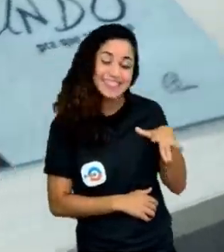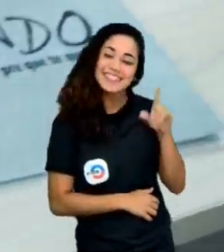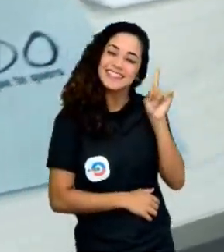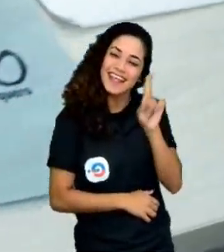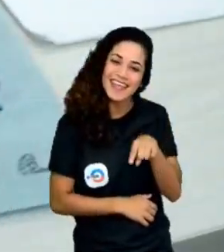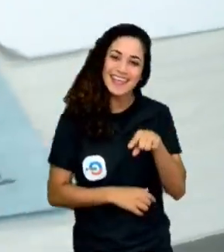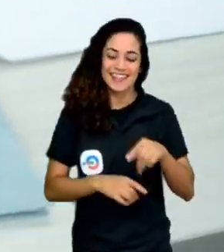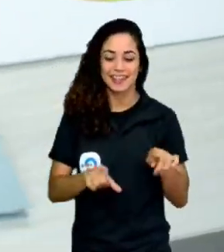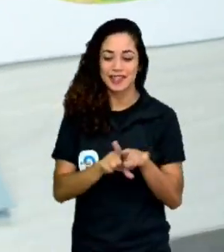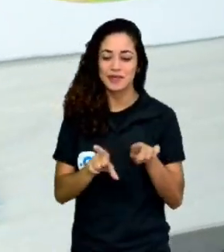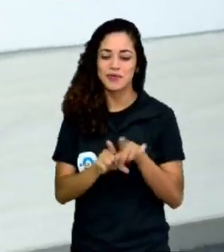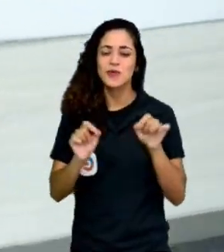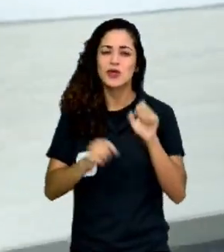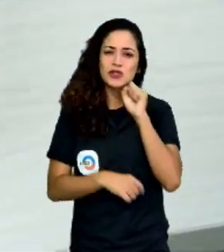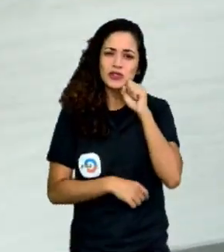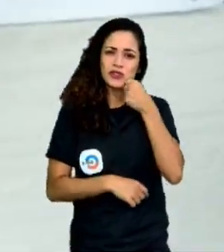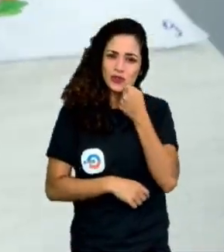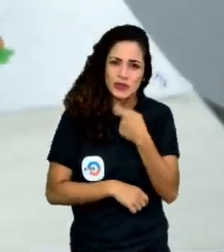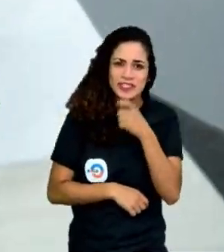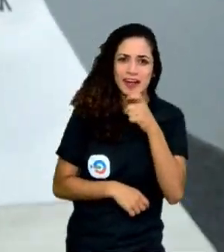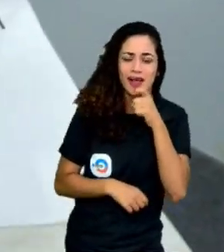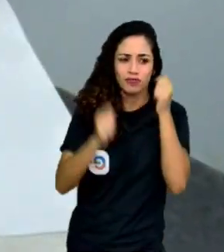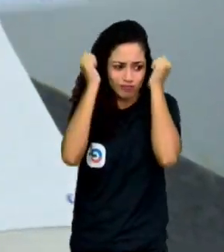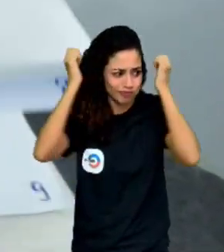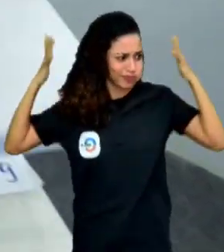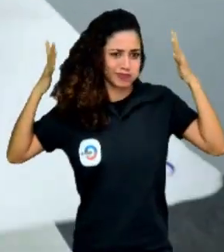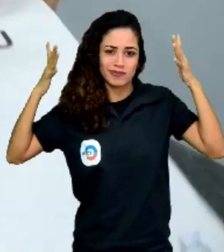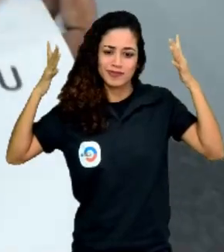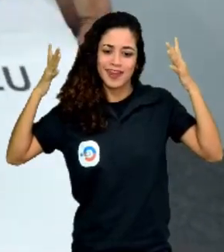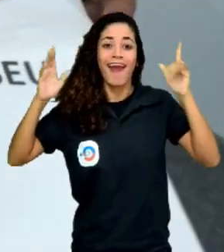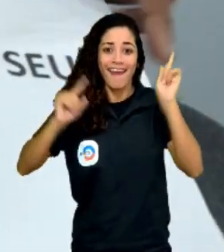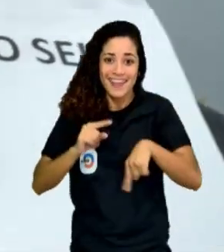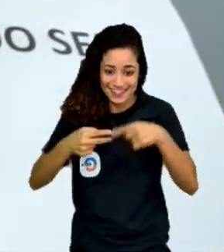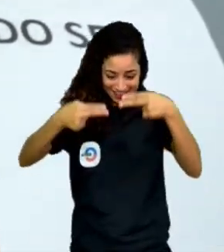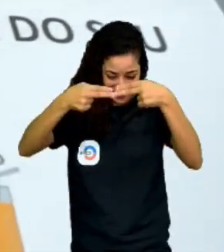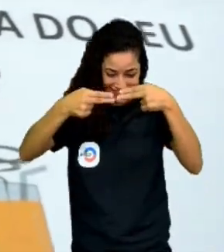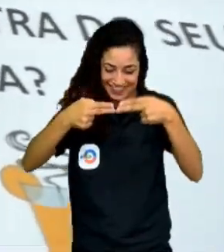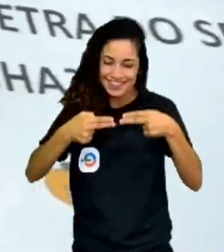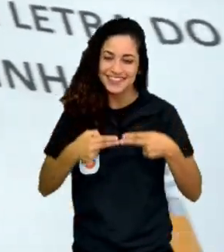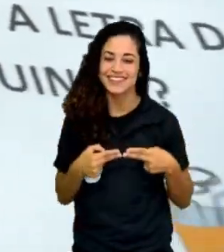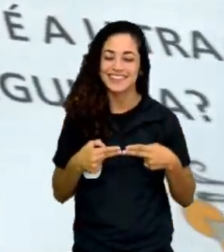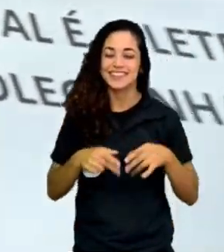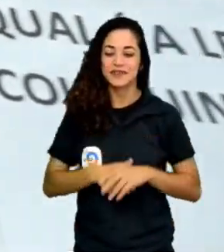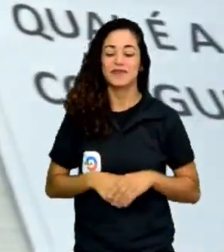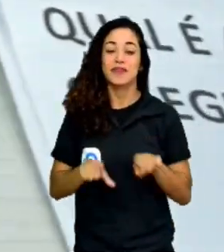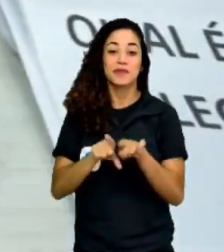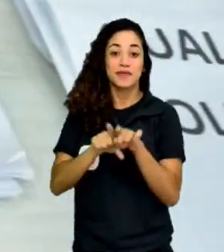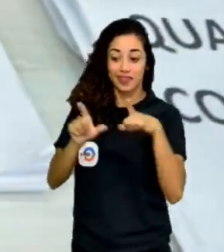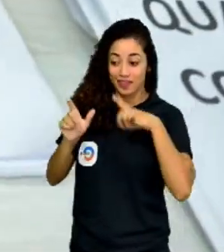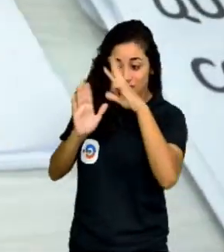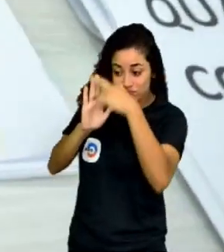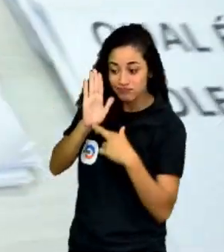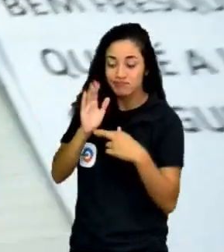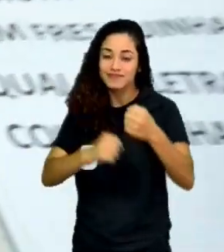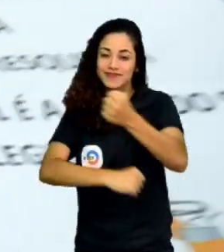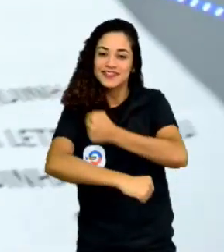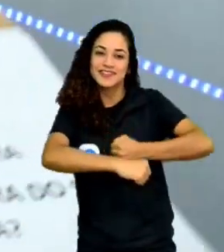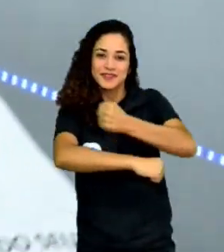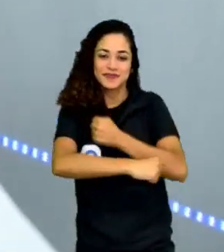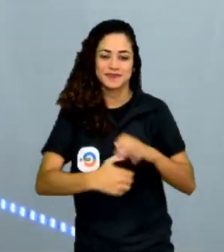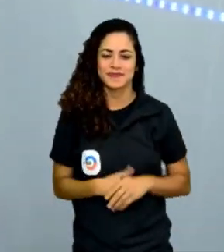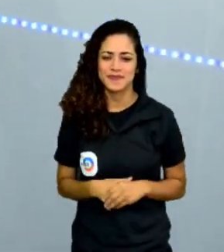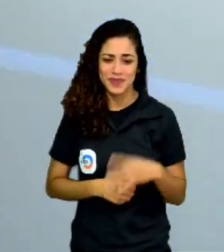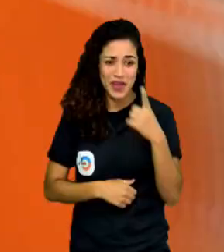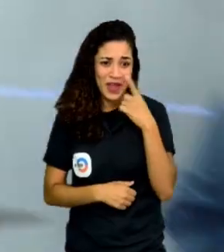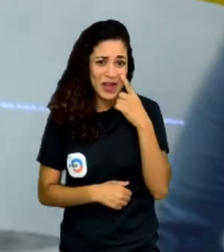Aqui, suco gelado, cabelo arrepiado. Epa, linda. E aqui, receita culinária. E olha a